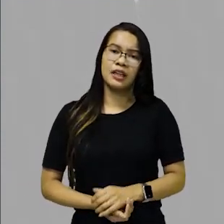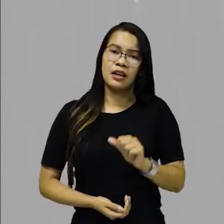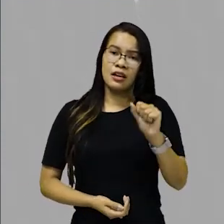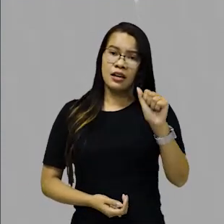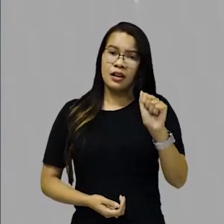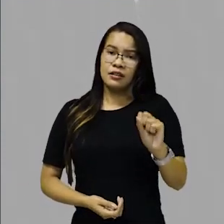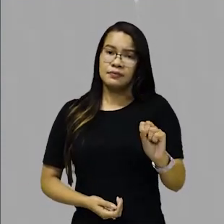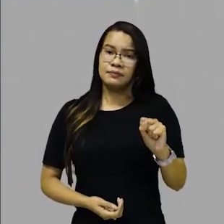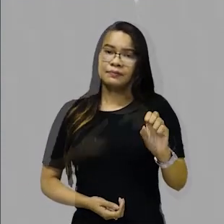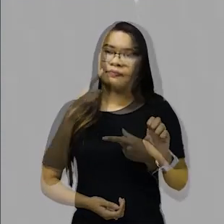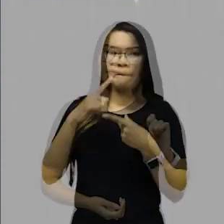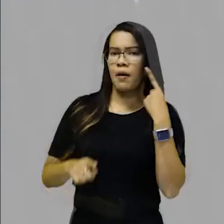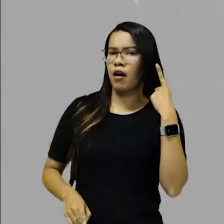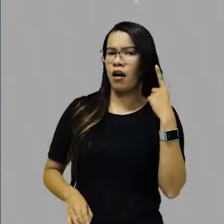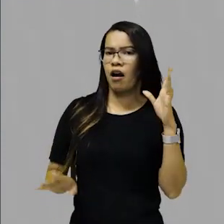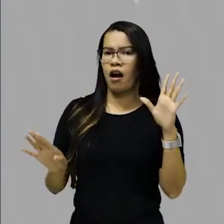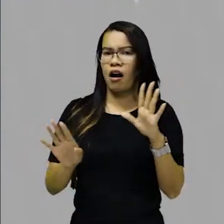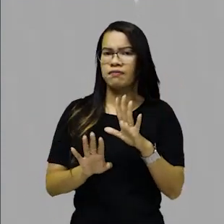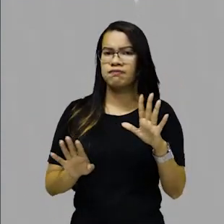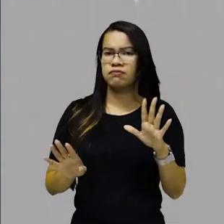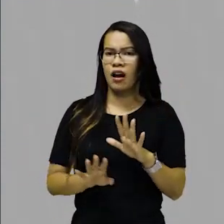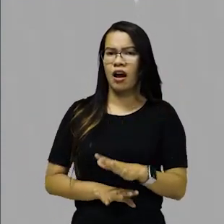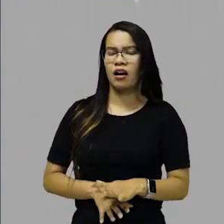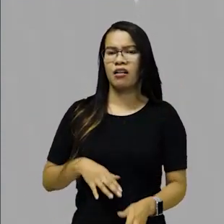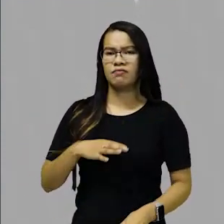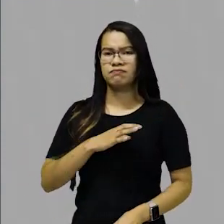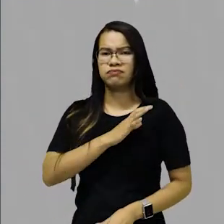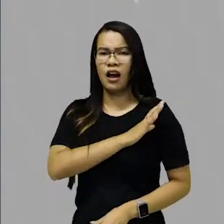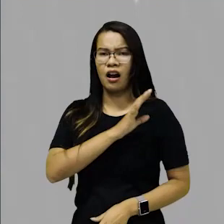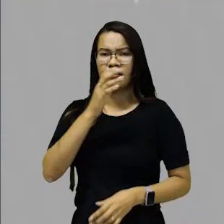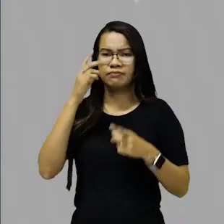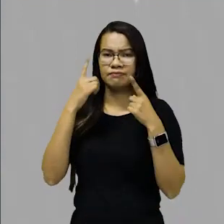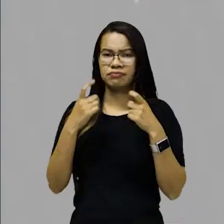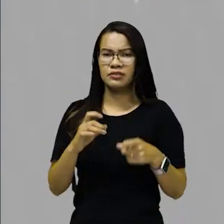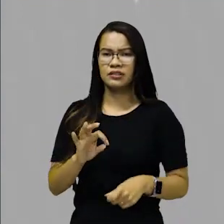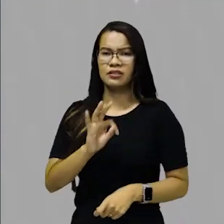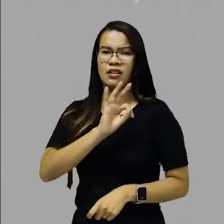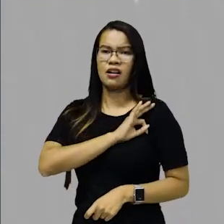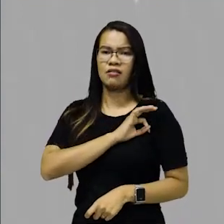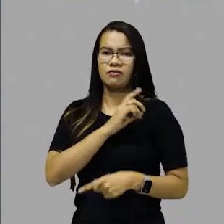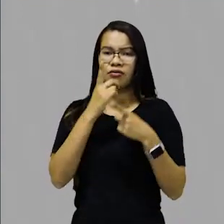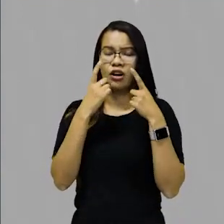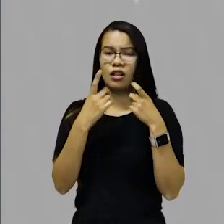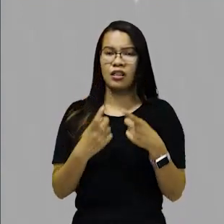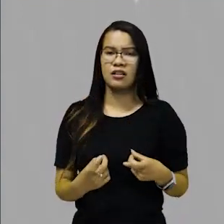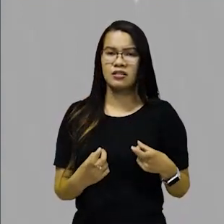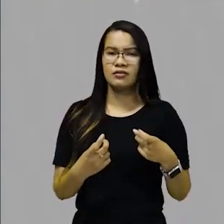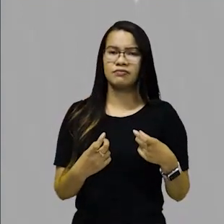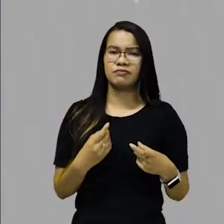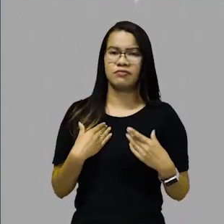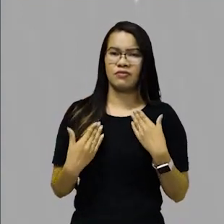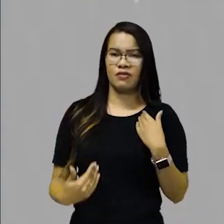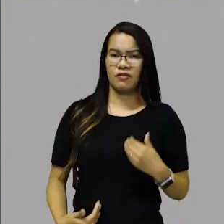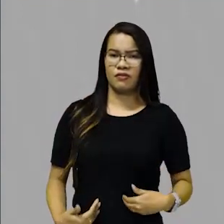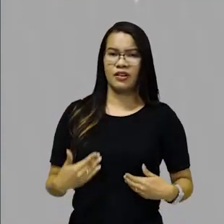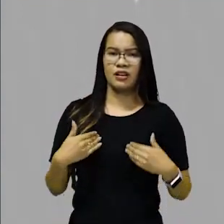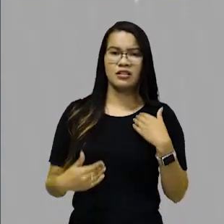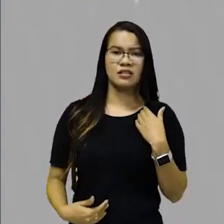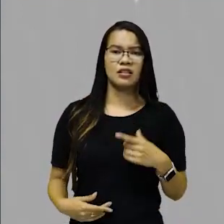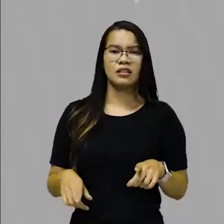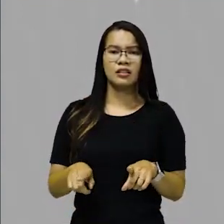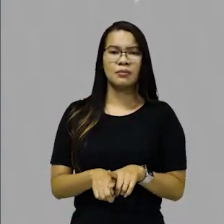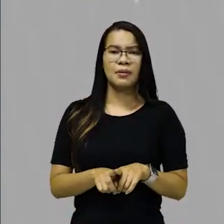Assédio é crime. A violência física, a violência psíquica, a